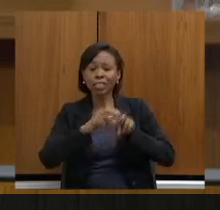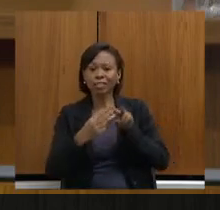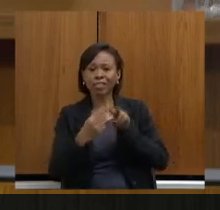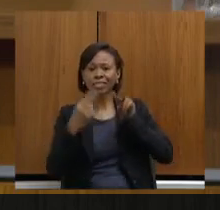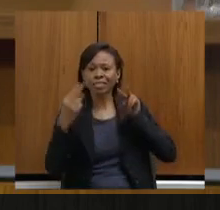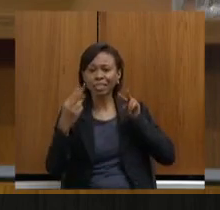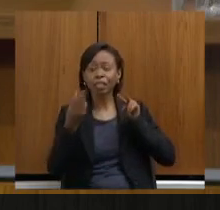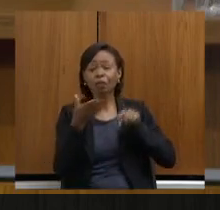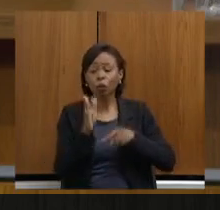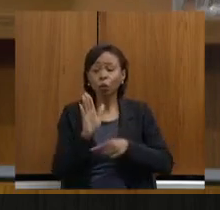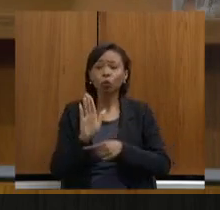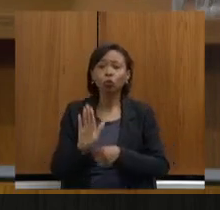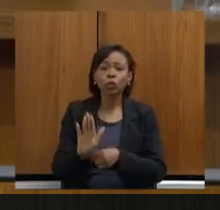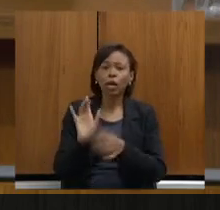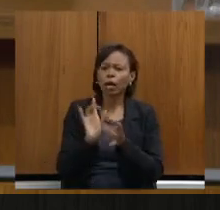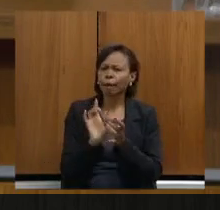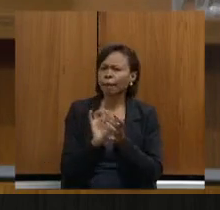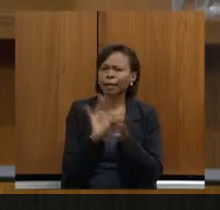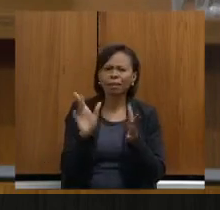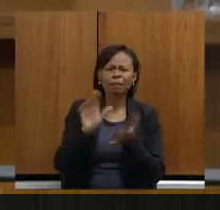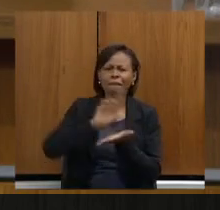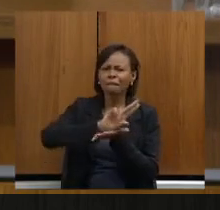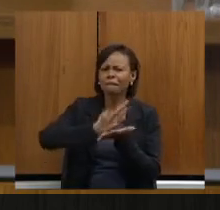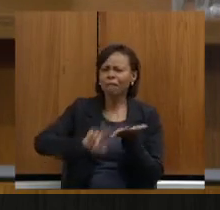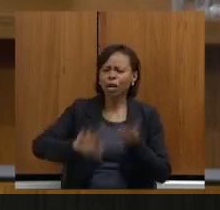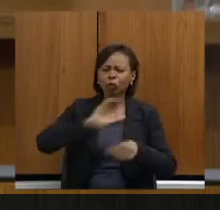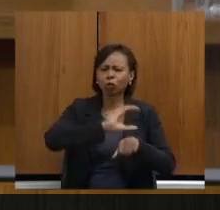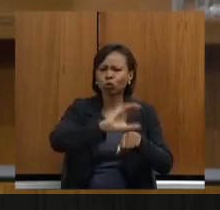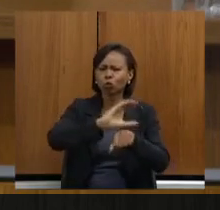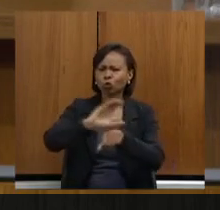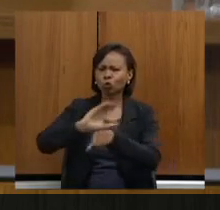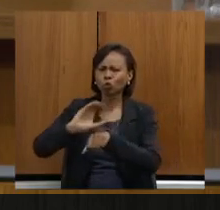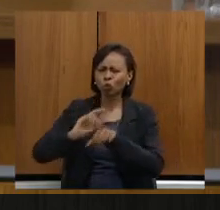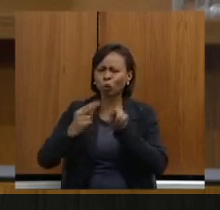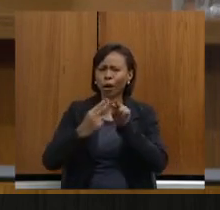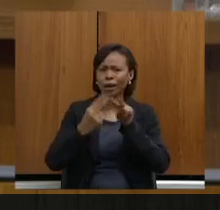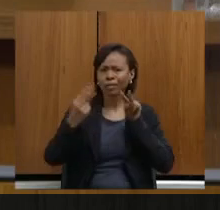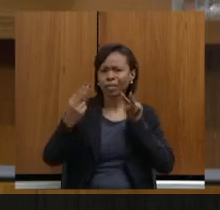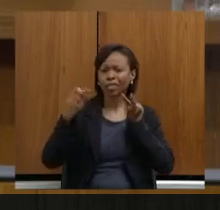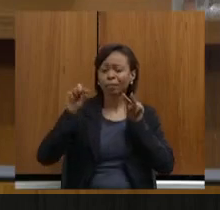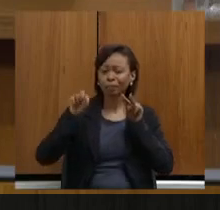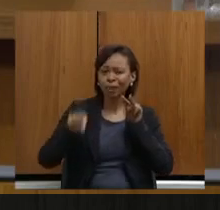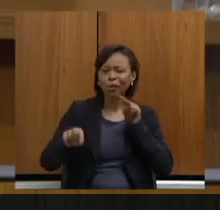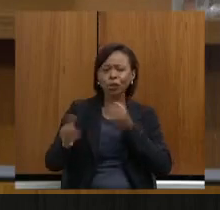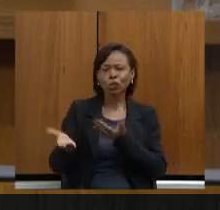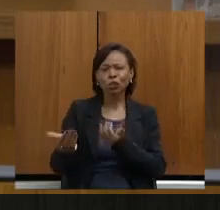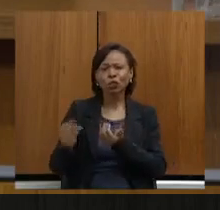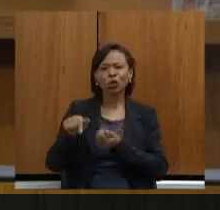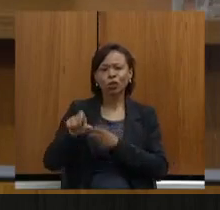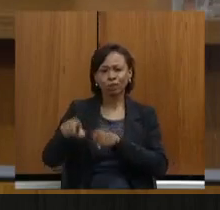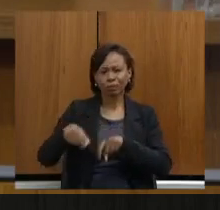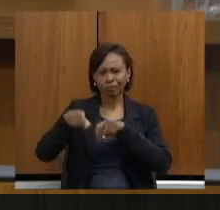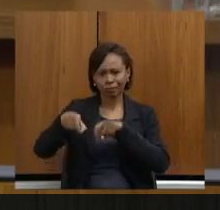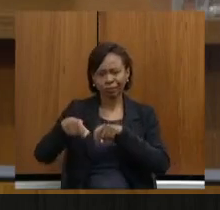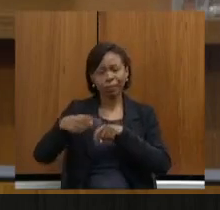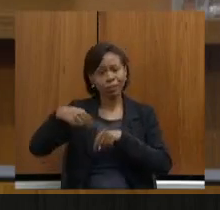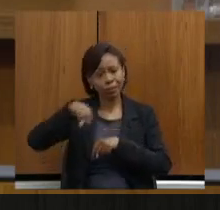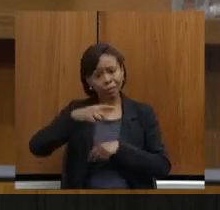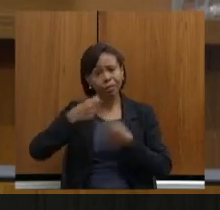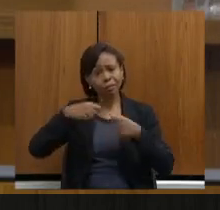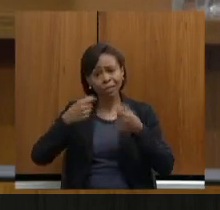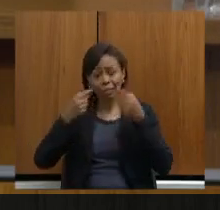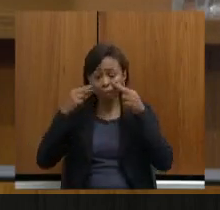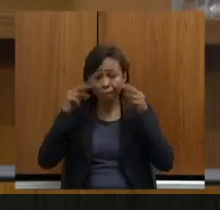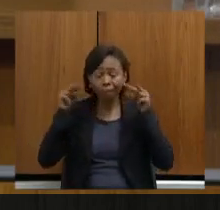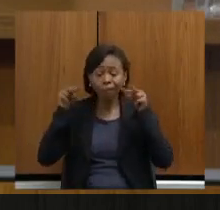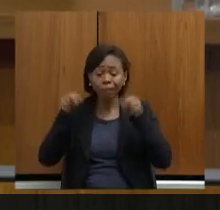disponibilizar muitos e muitos capacitações a distância para os nossos agricultores então a gente precisa olhar como uma